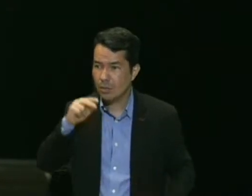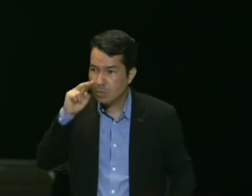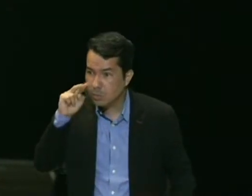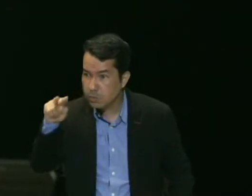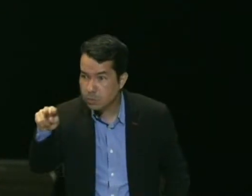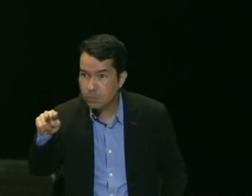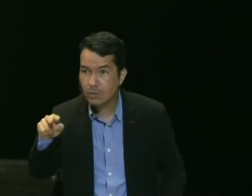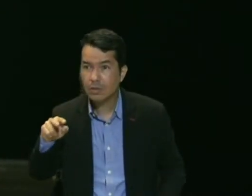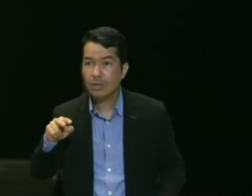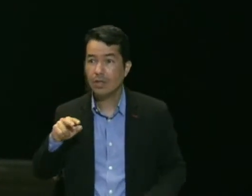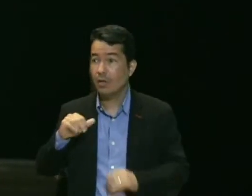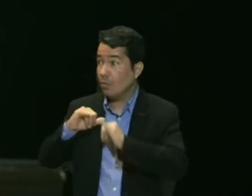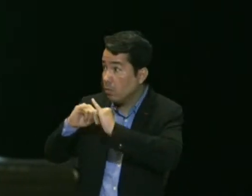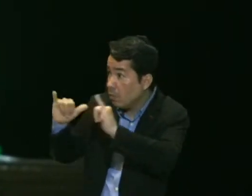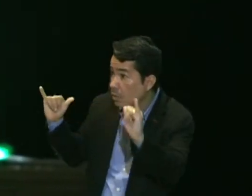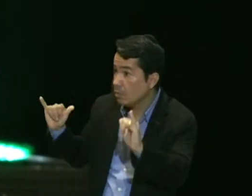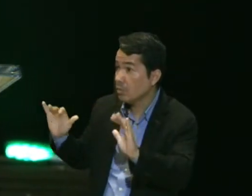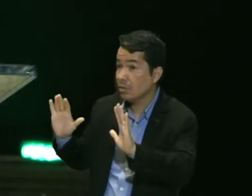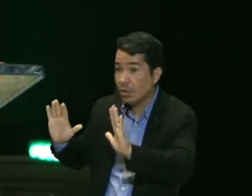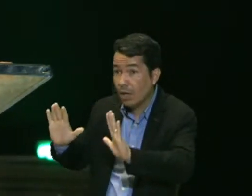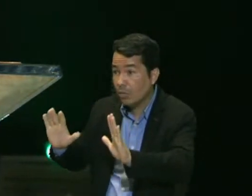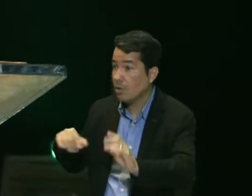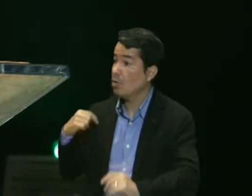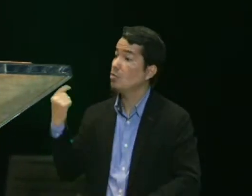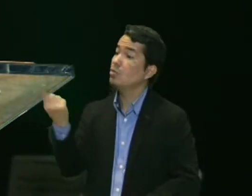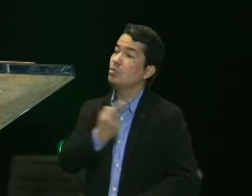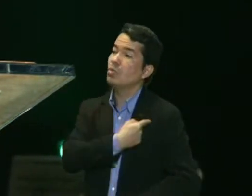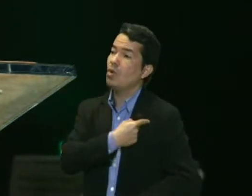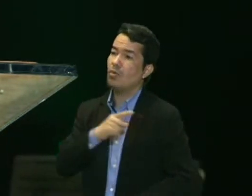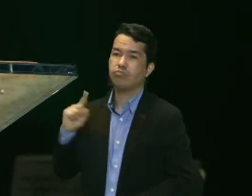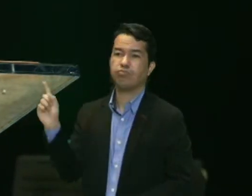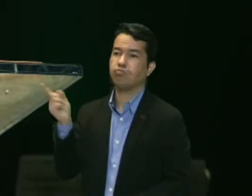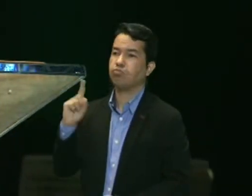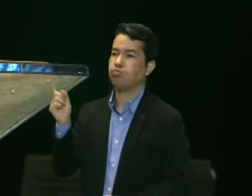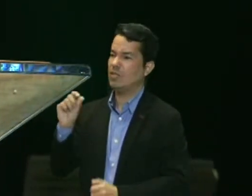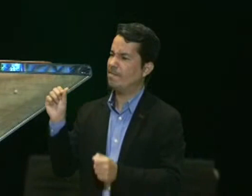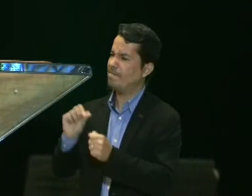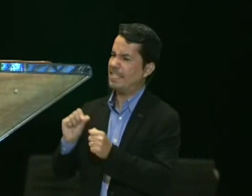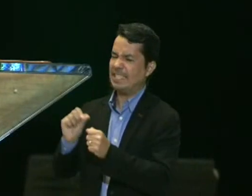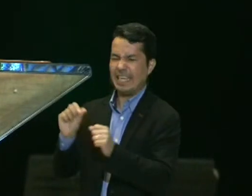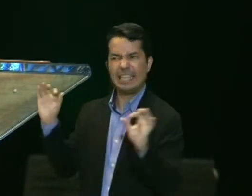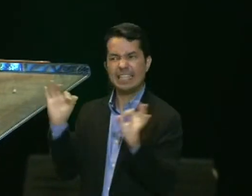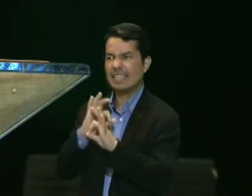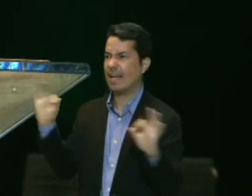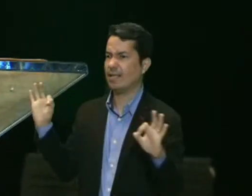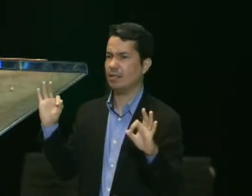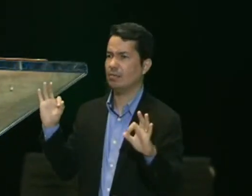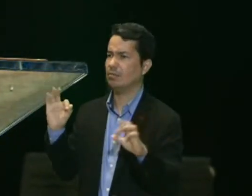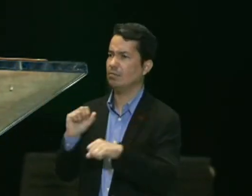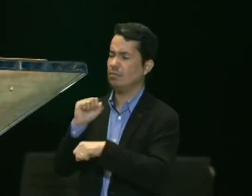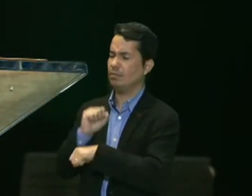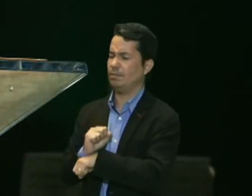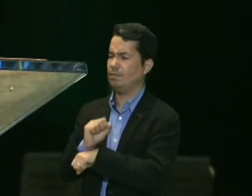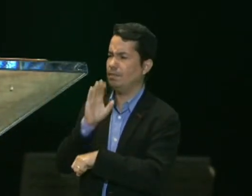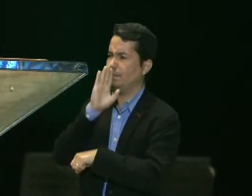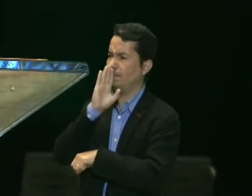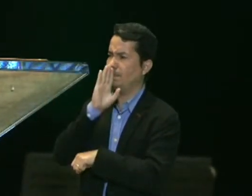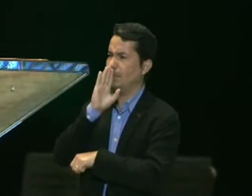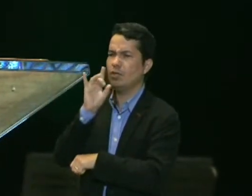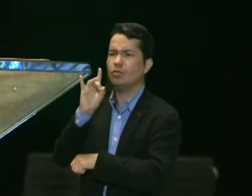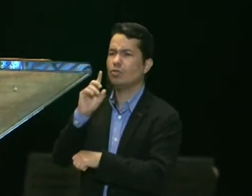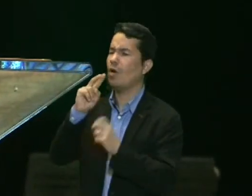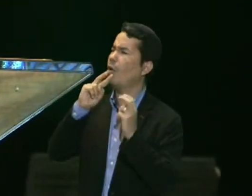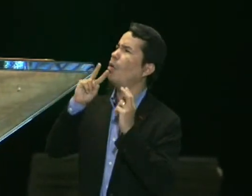gente não vai se mexer. A palavra de Deus nos diz que os anjos do Senhor se acampam